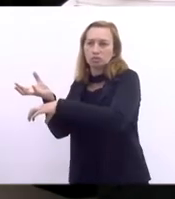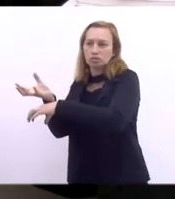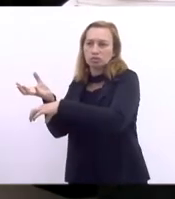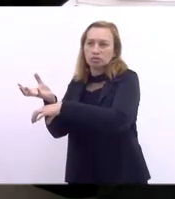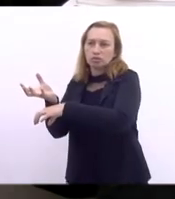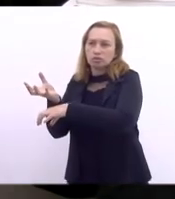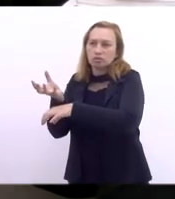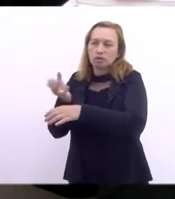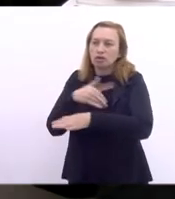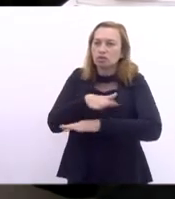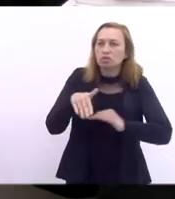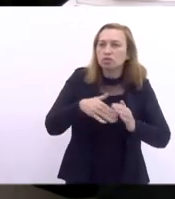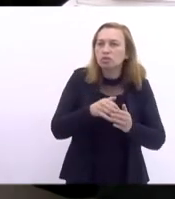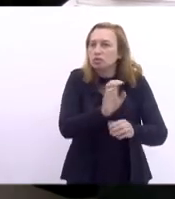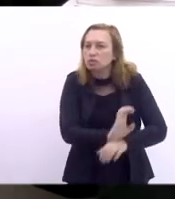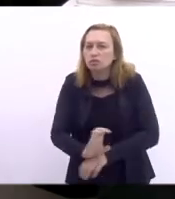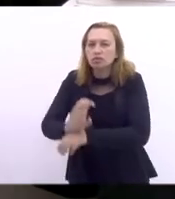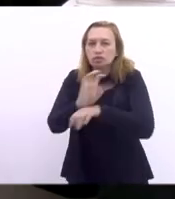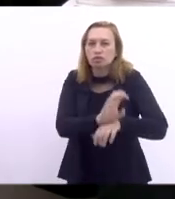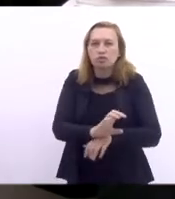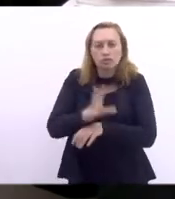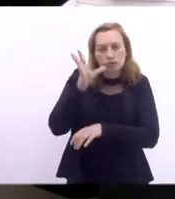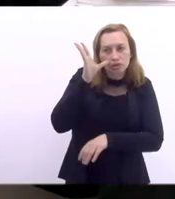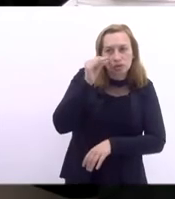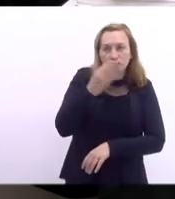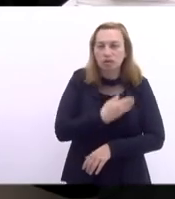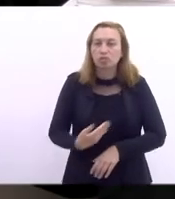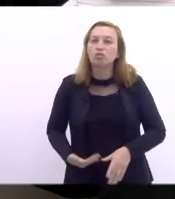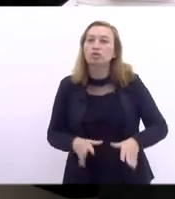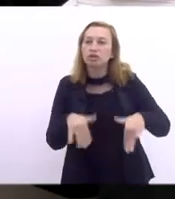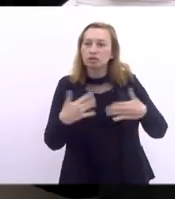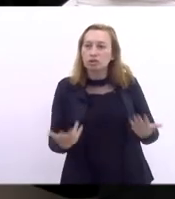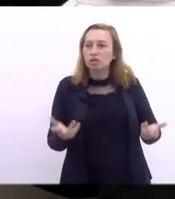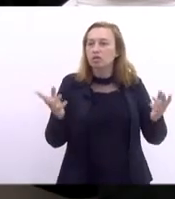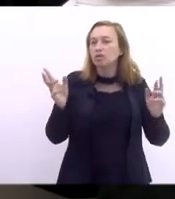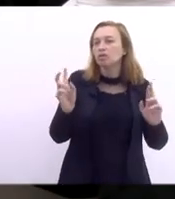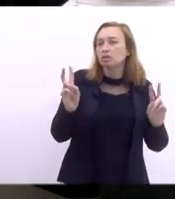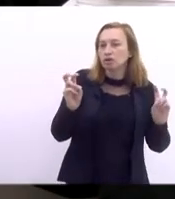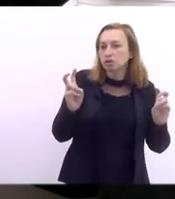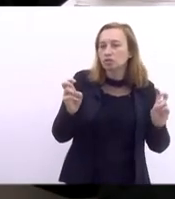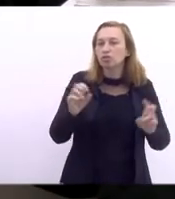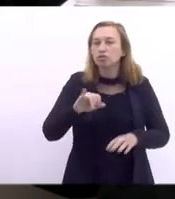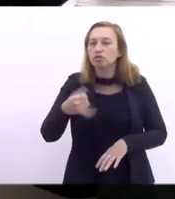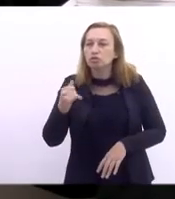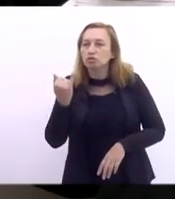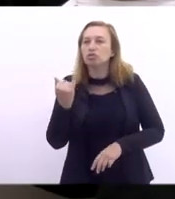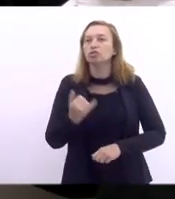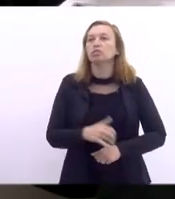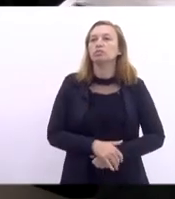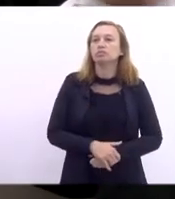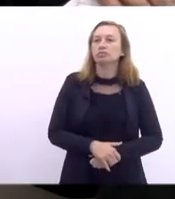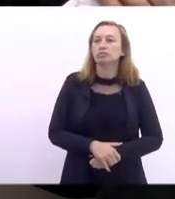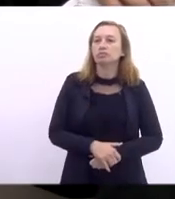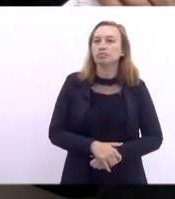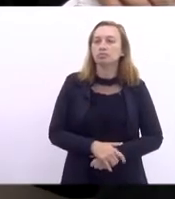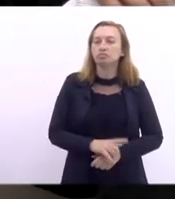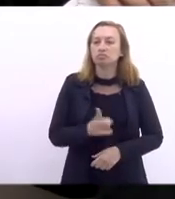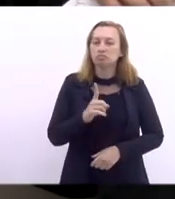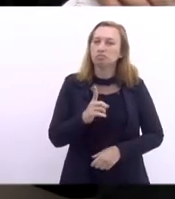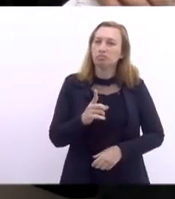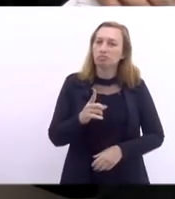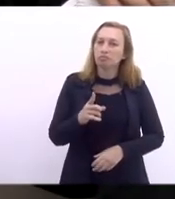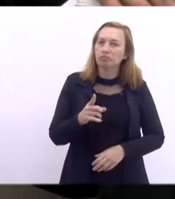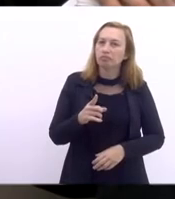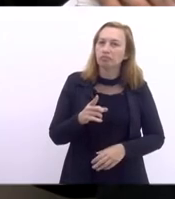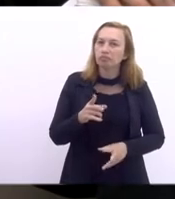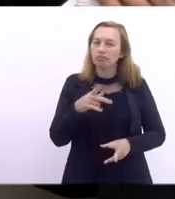os Estados ela tem interesse público então assim a questão dos juros a gente ir e nem Entre Nessa